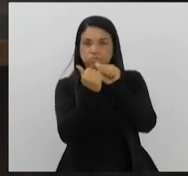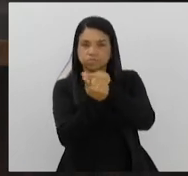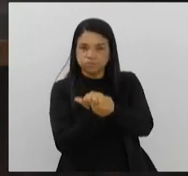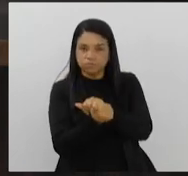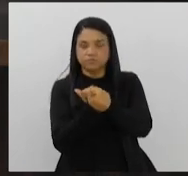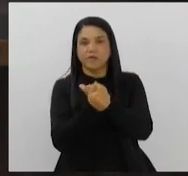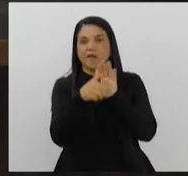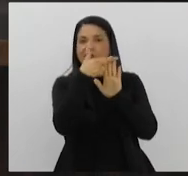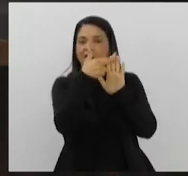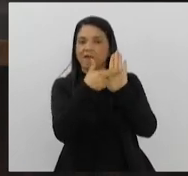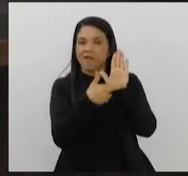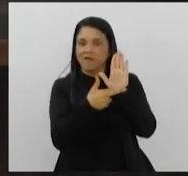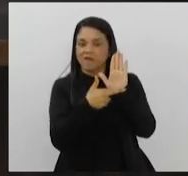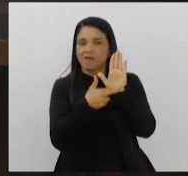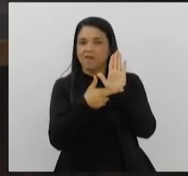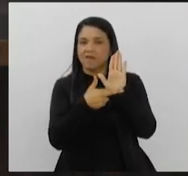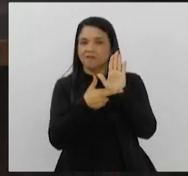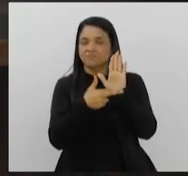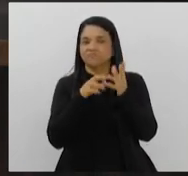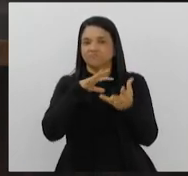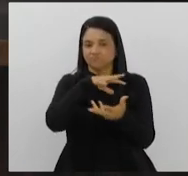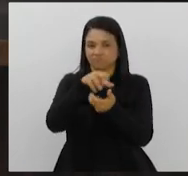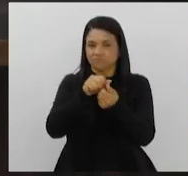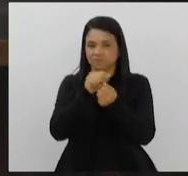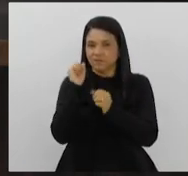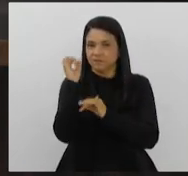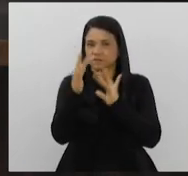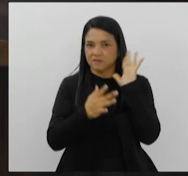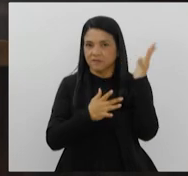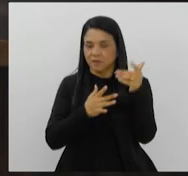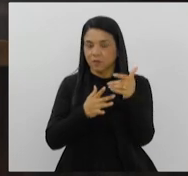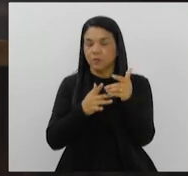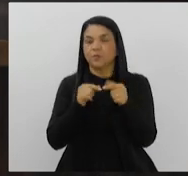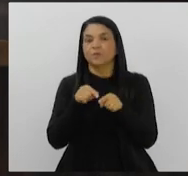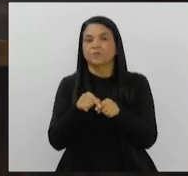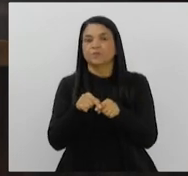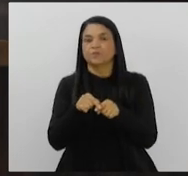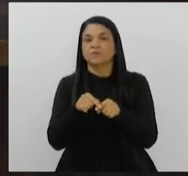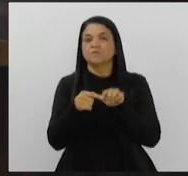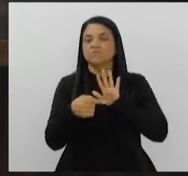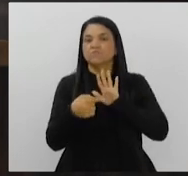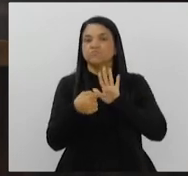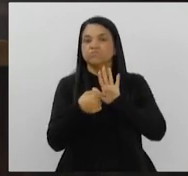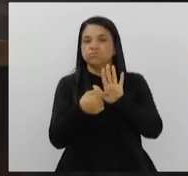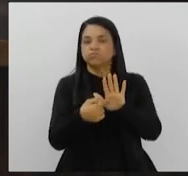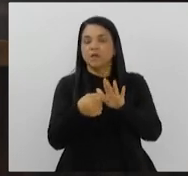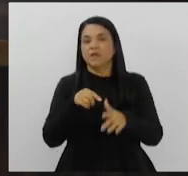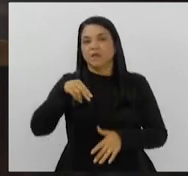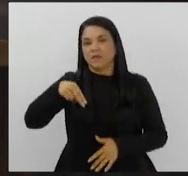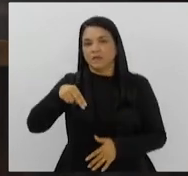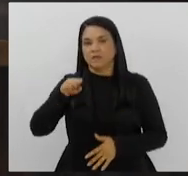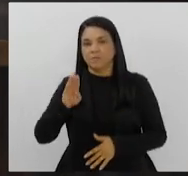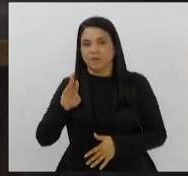às normas de conforto ambiental dispostas na MPR